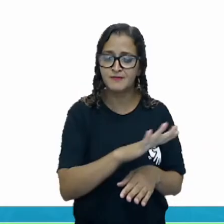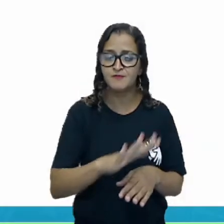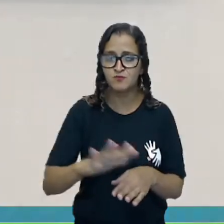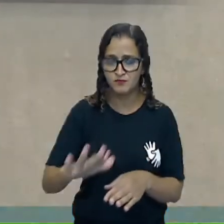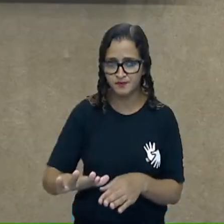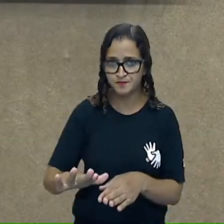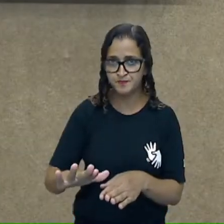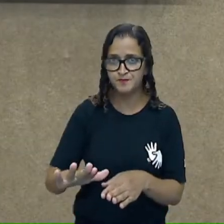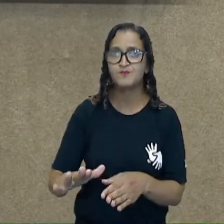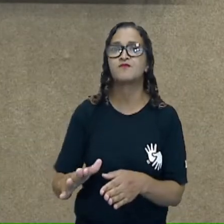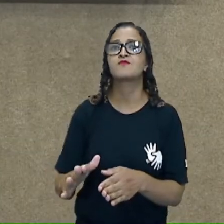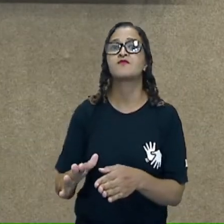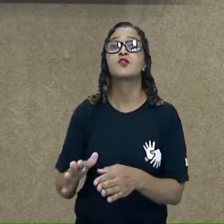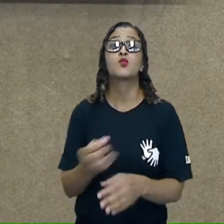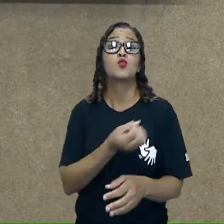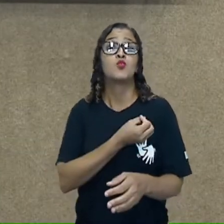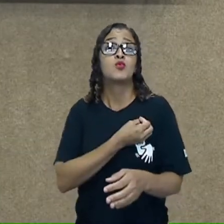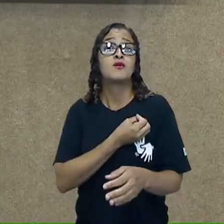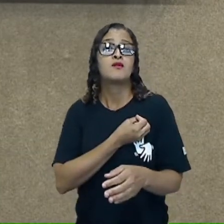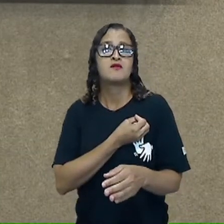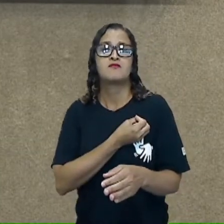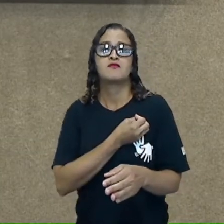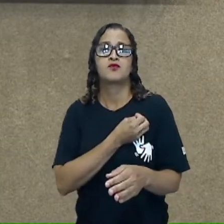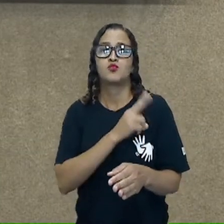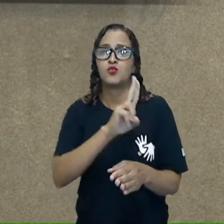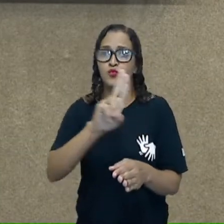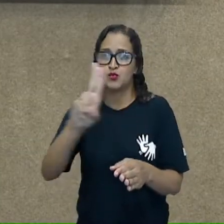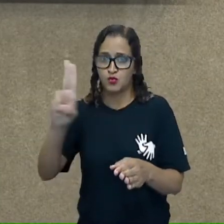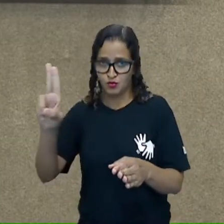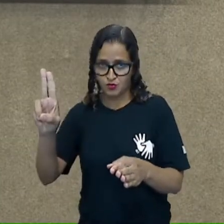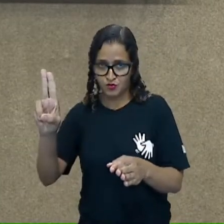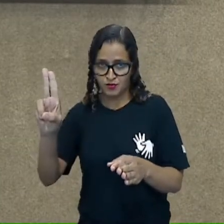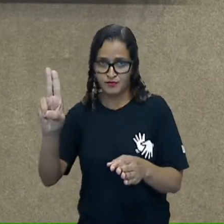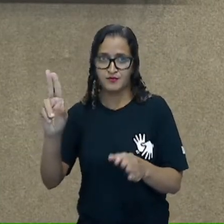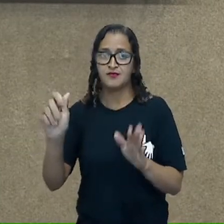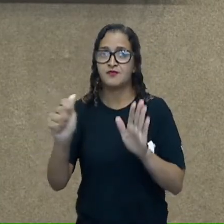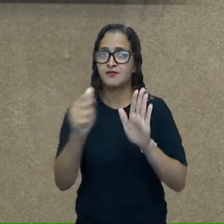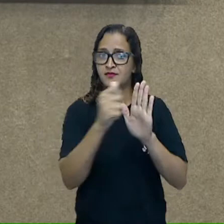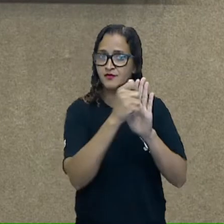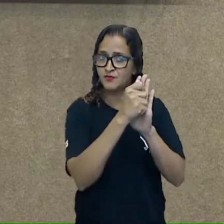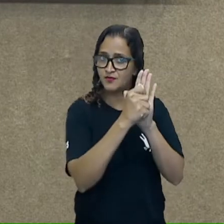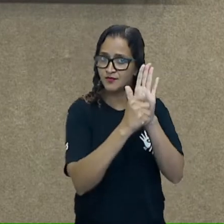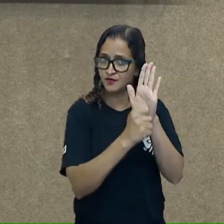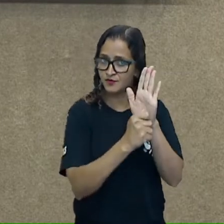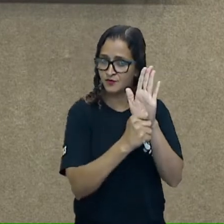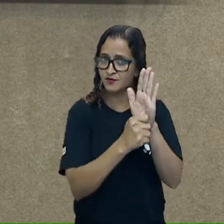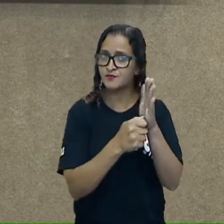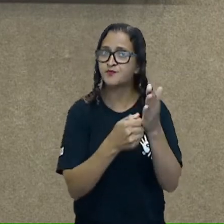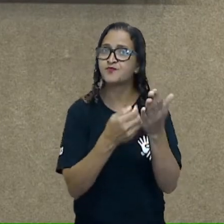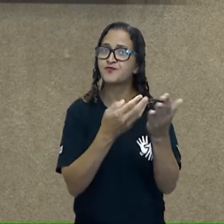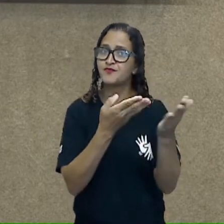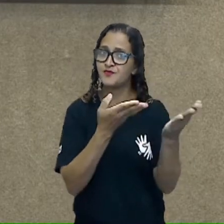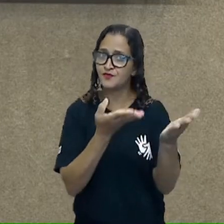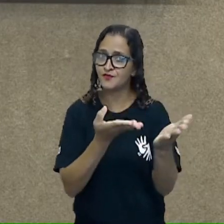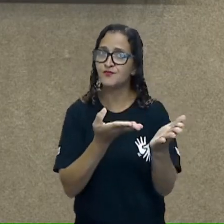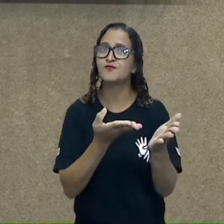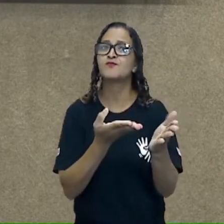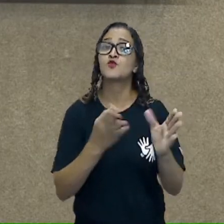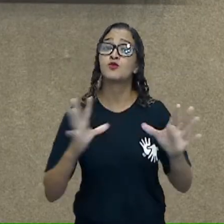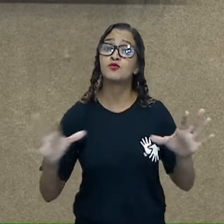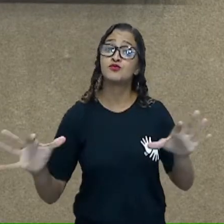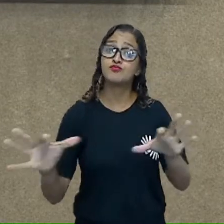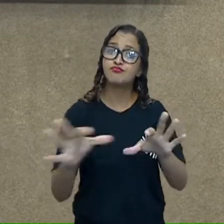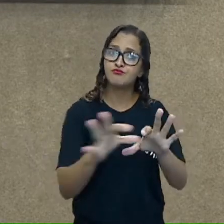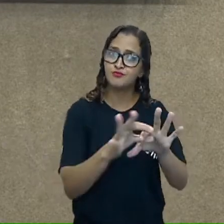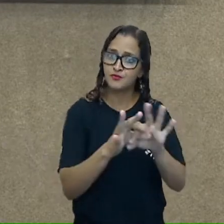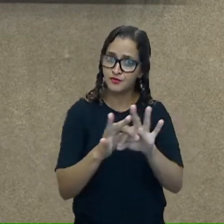Aqueles números nós chamamos de algarismos, e são a partir dos algarismos que nós criamos todos